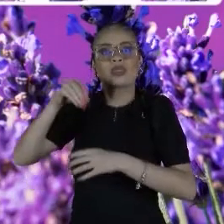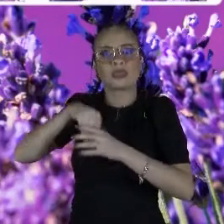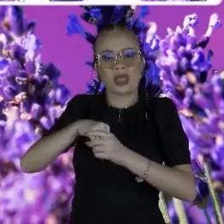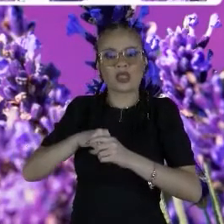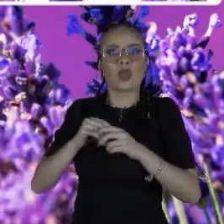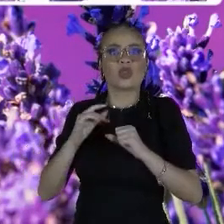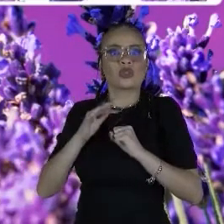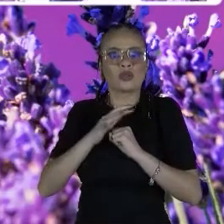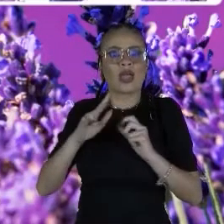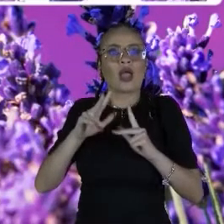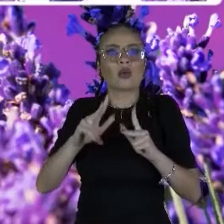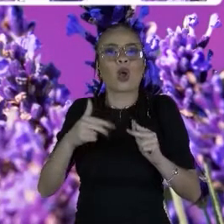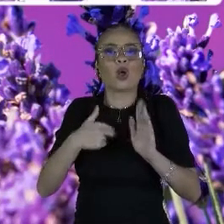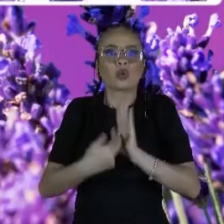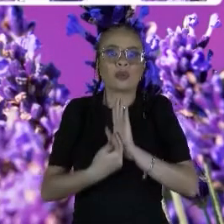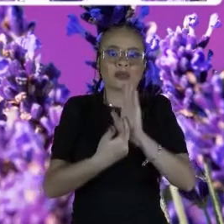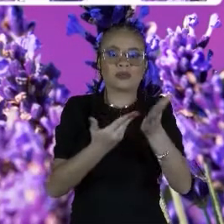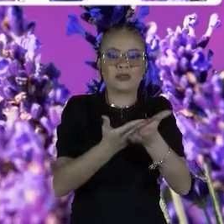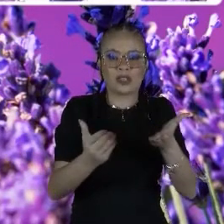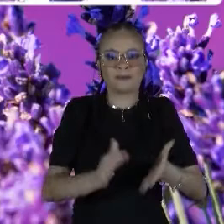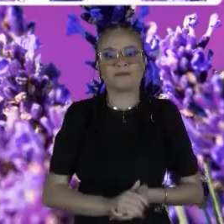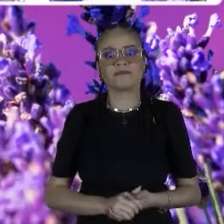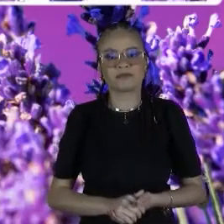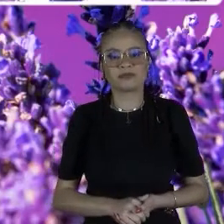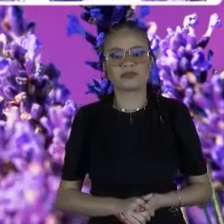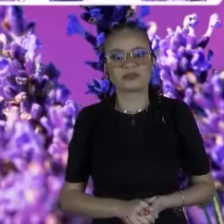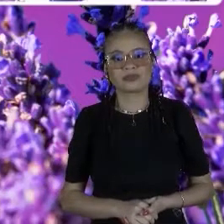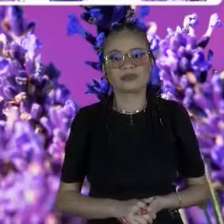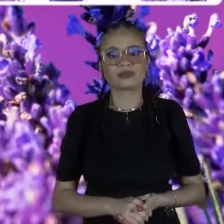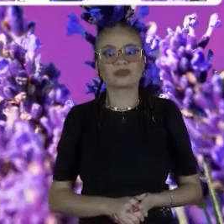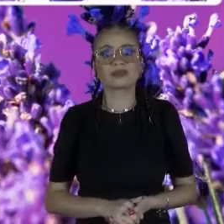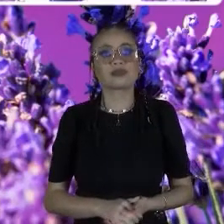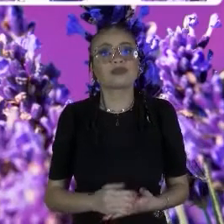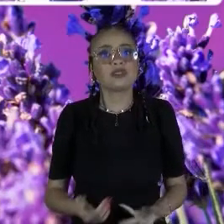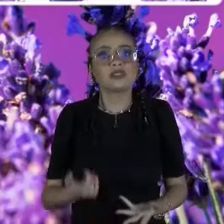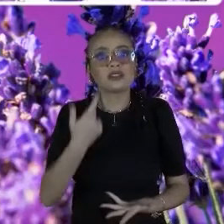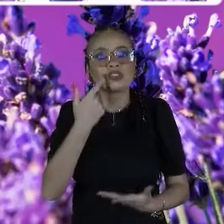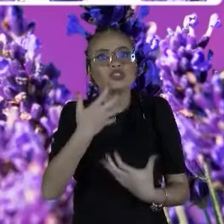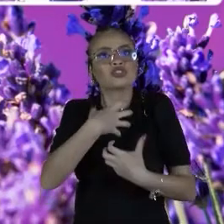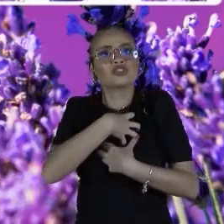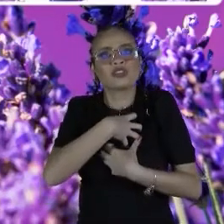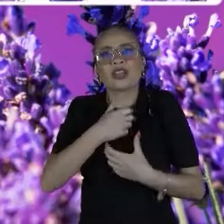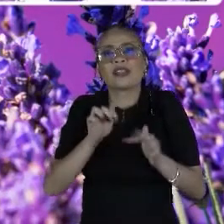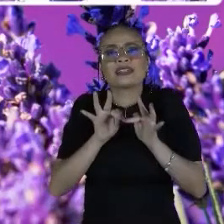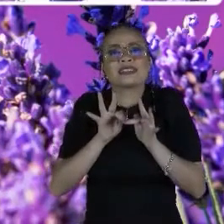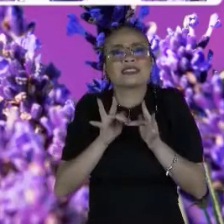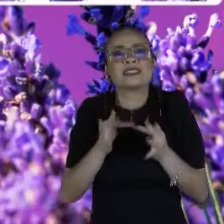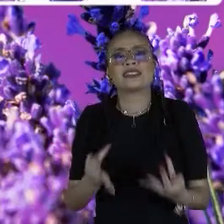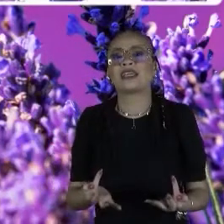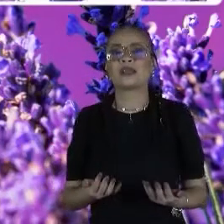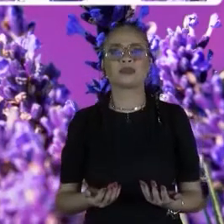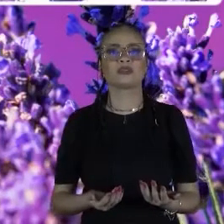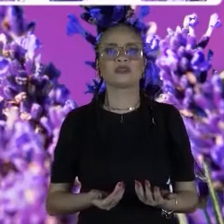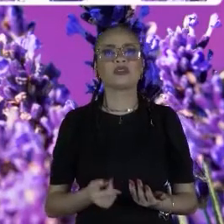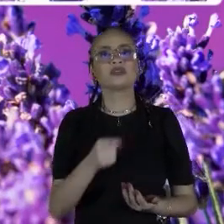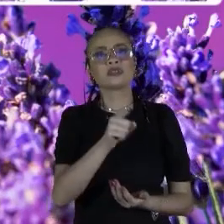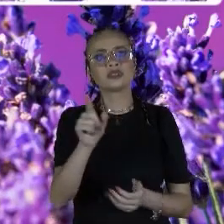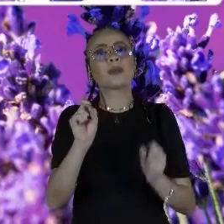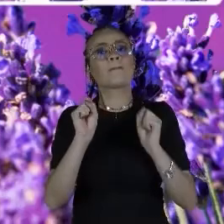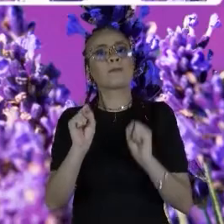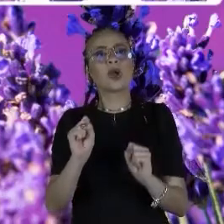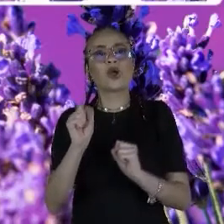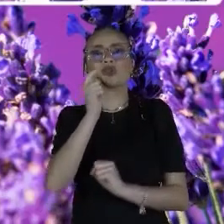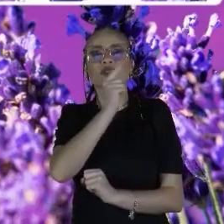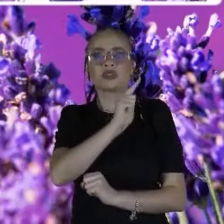como esse que eu tô mostrando aqui para bom então Gente vocês tão vendo comércio simples como eu descomplicado como você pode